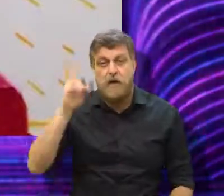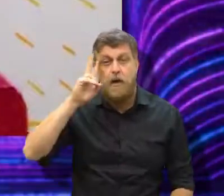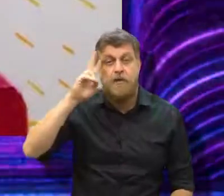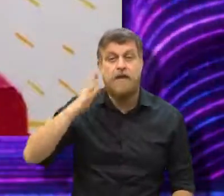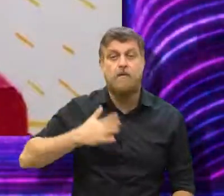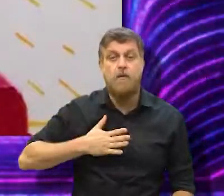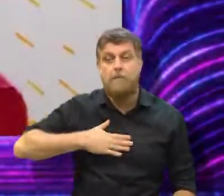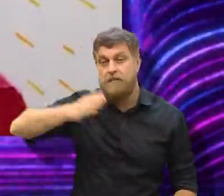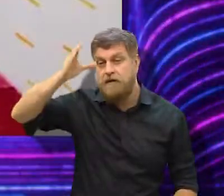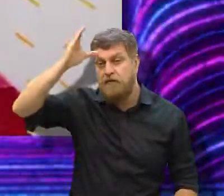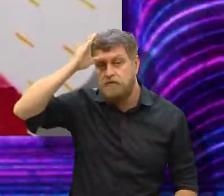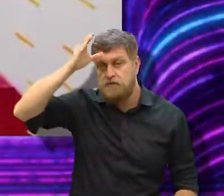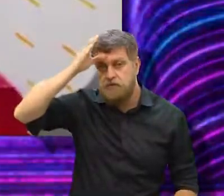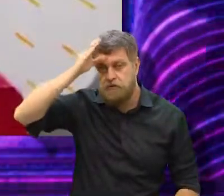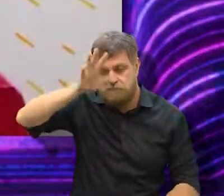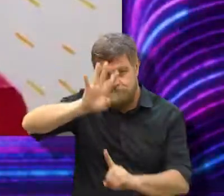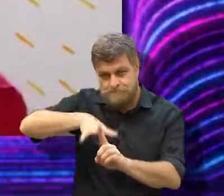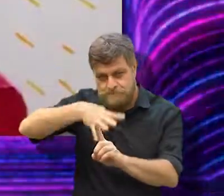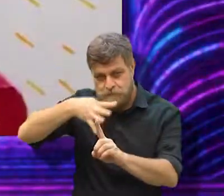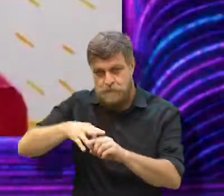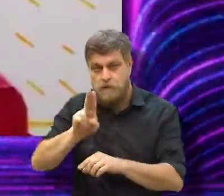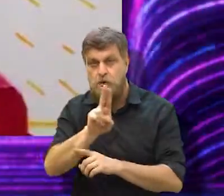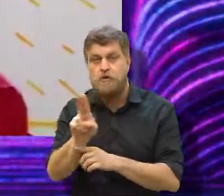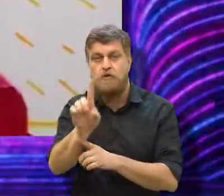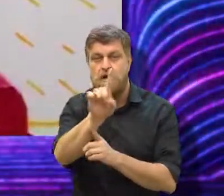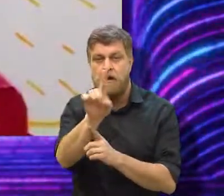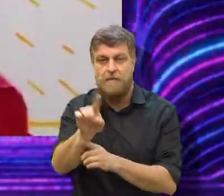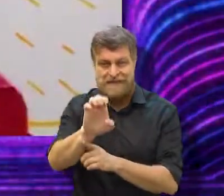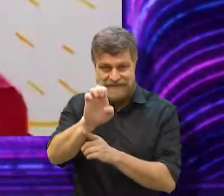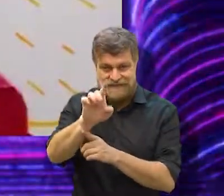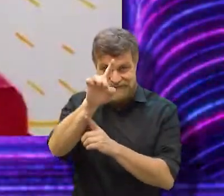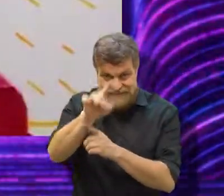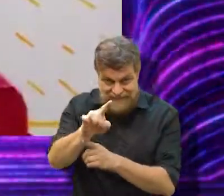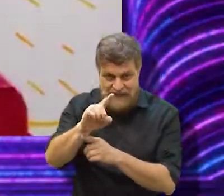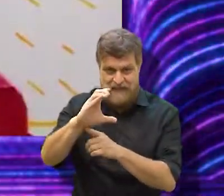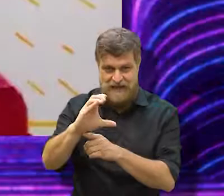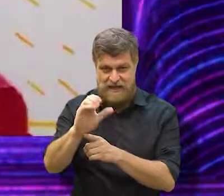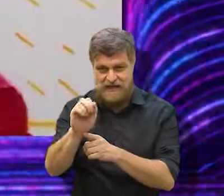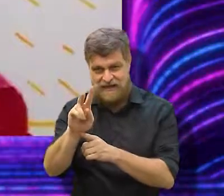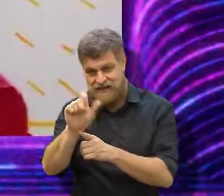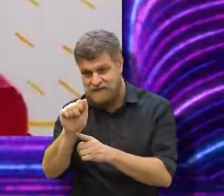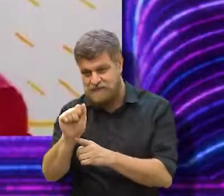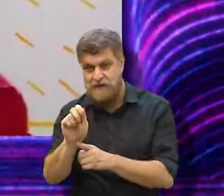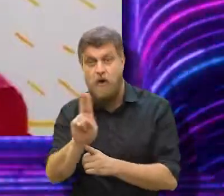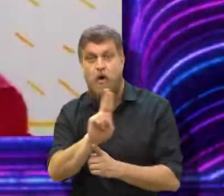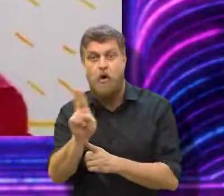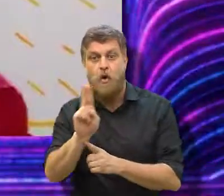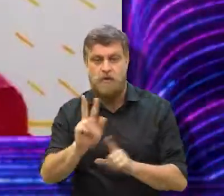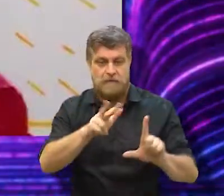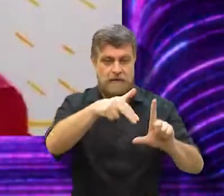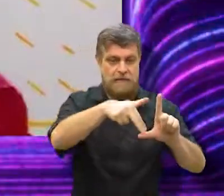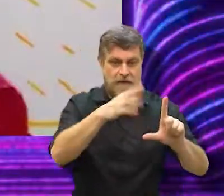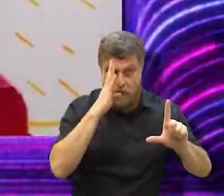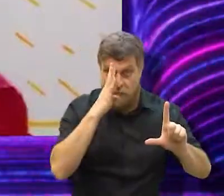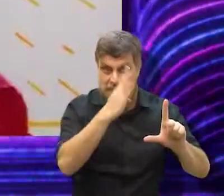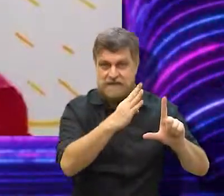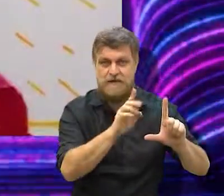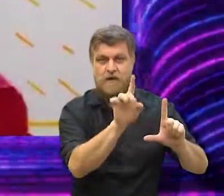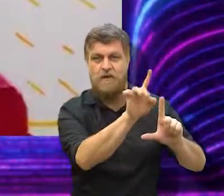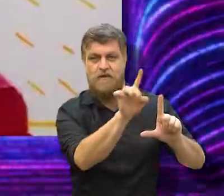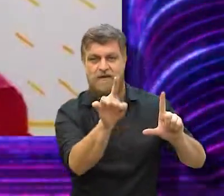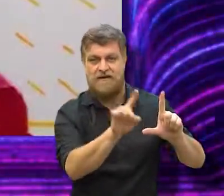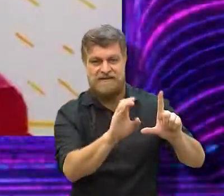meu tio. Meu tio mais velho se chama Zé Carlos, por isso que o personagem principal se chama Zeca. Meu